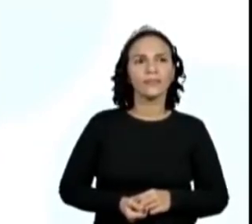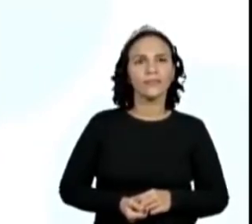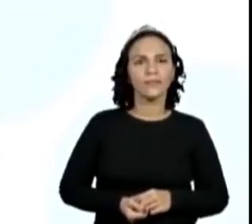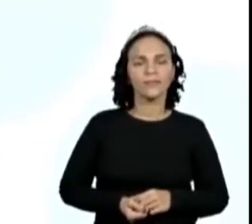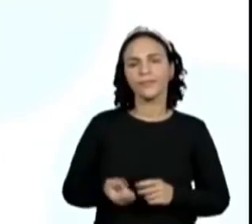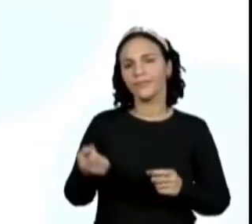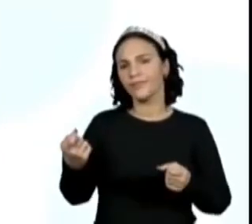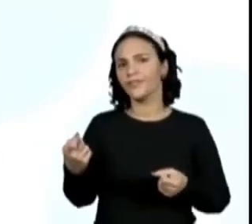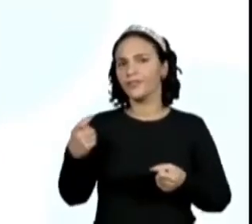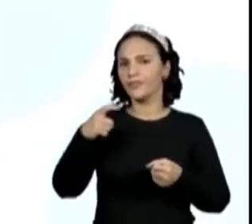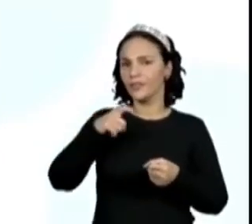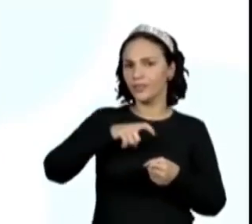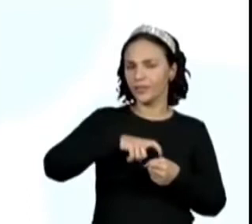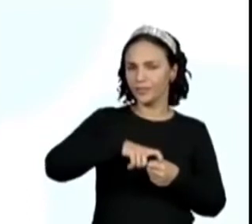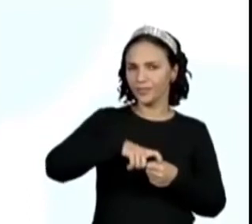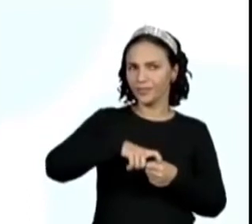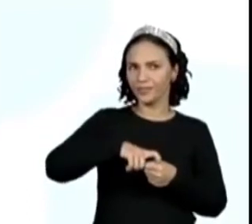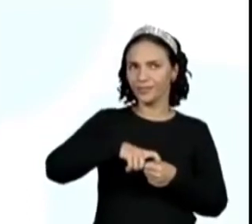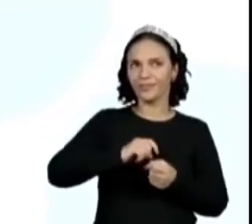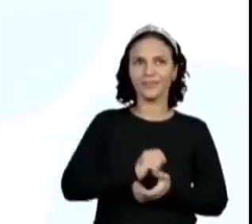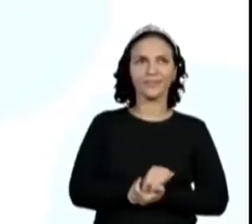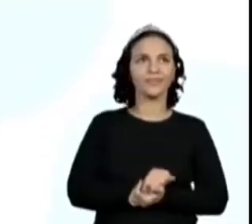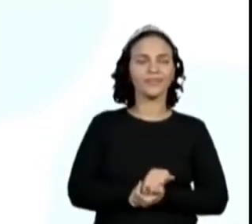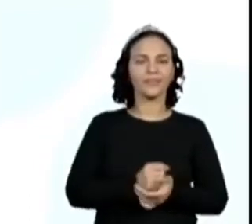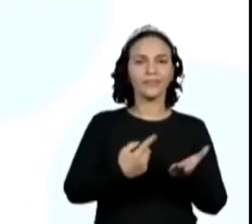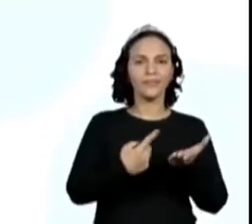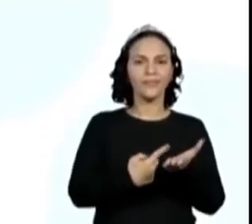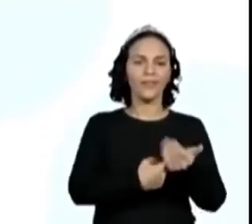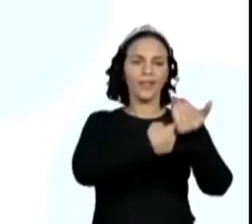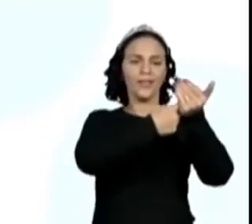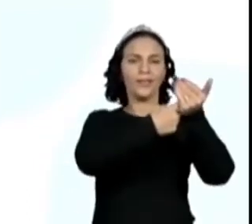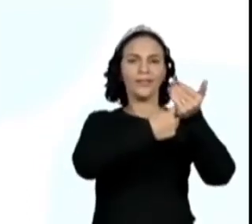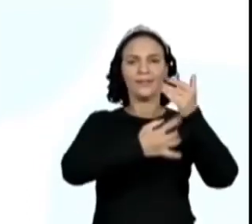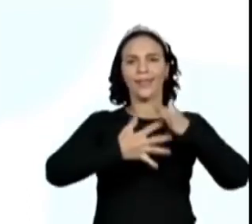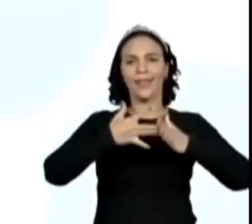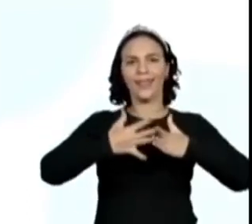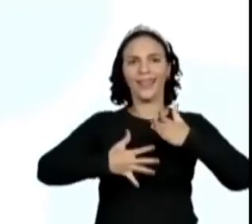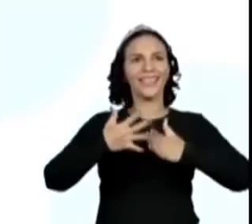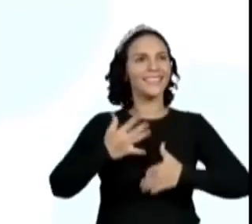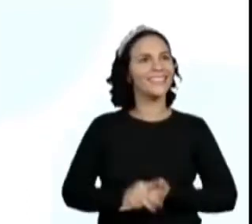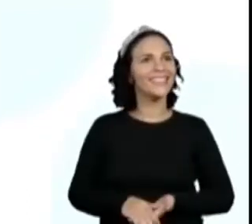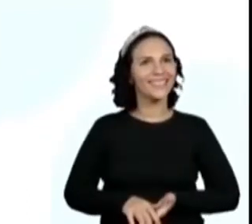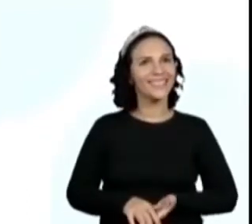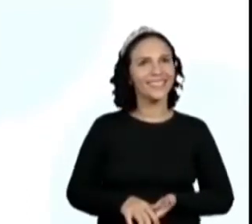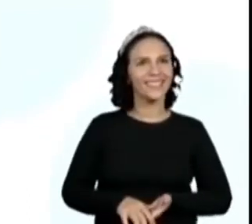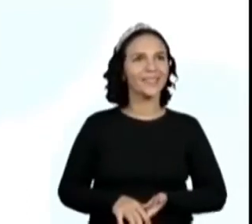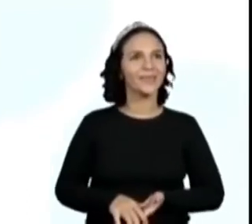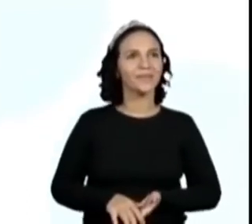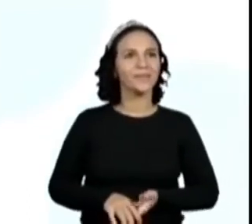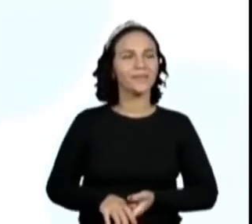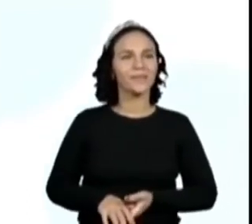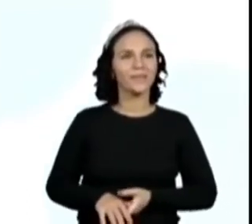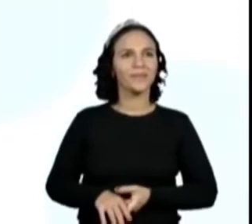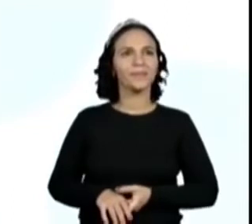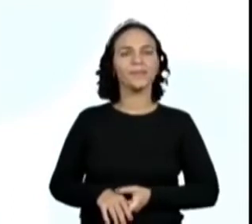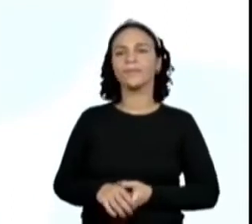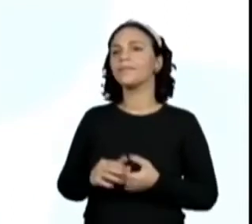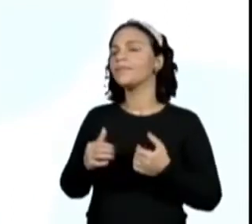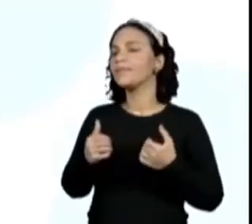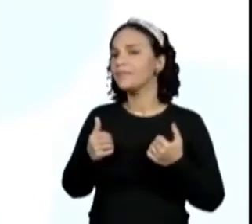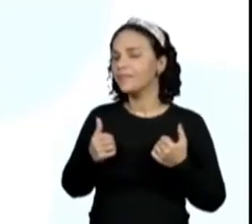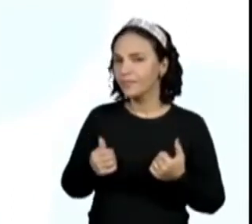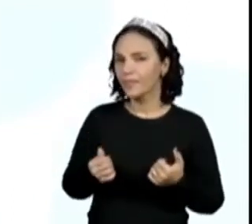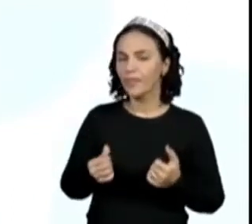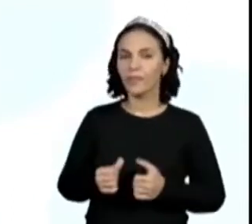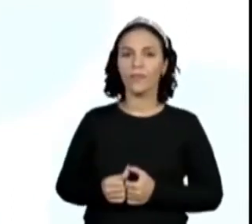Vamos voltar. Tecnologia ajudando a gente. Obrigada, professora Fran. Então, vamos lá. Então, nós